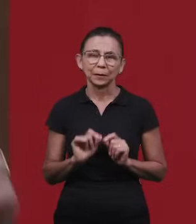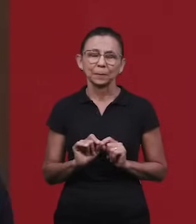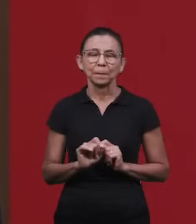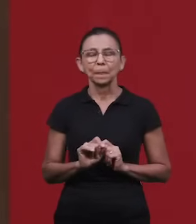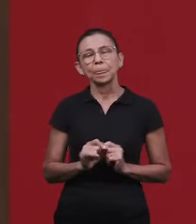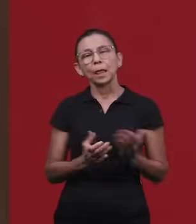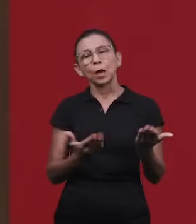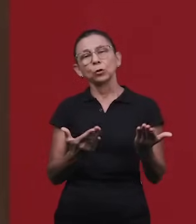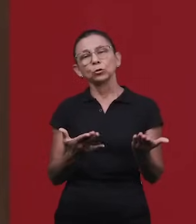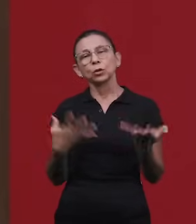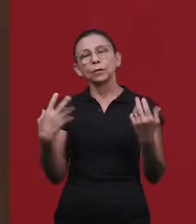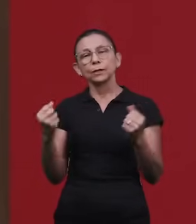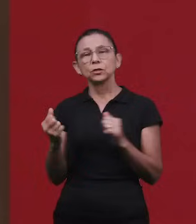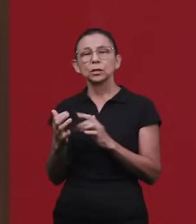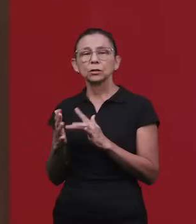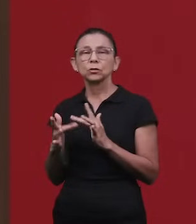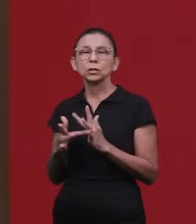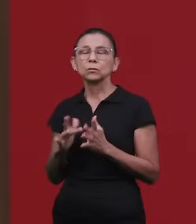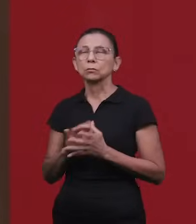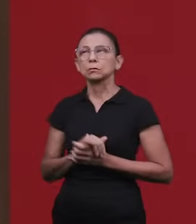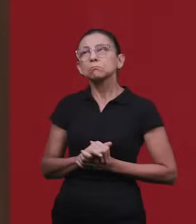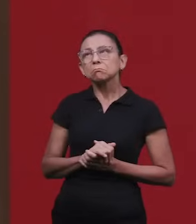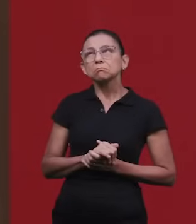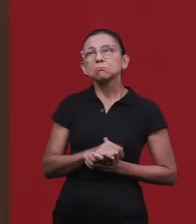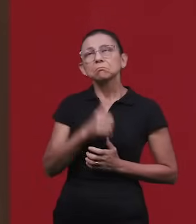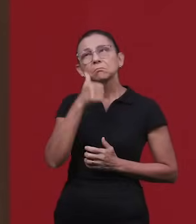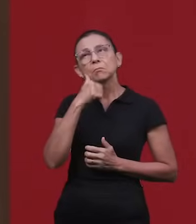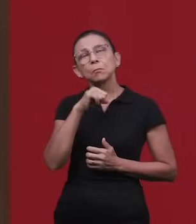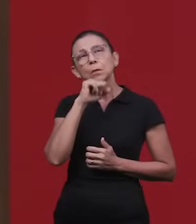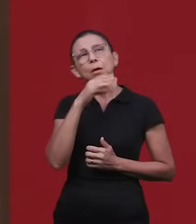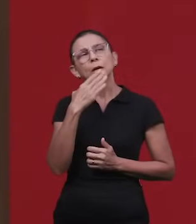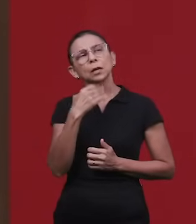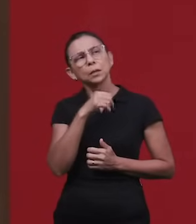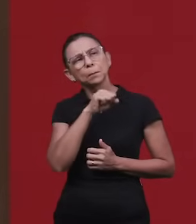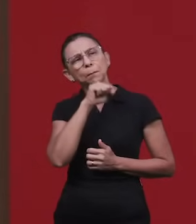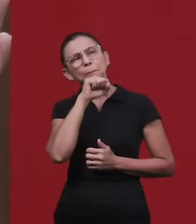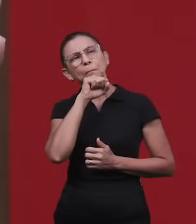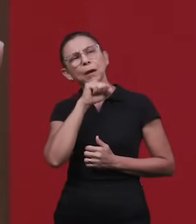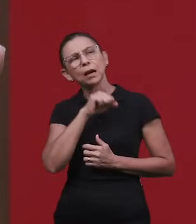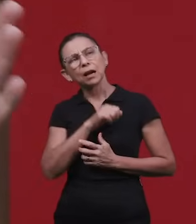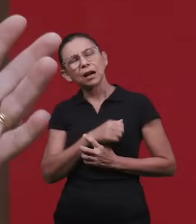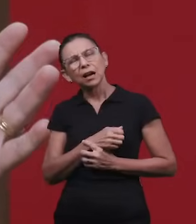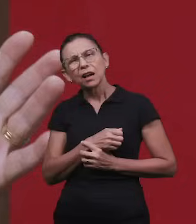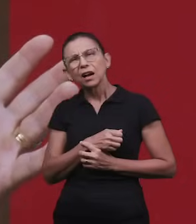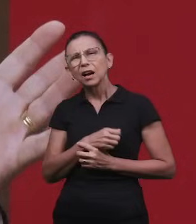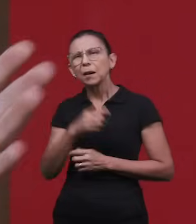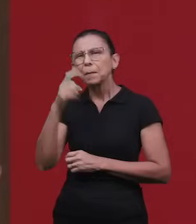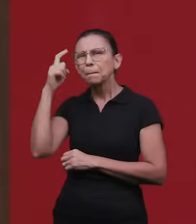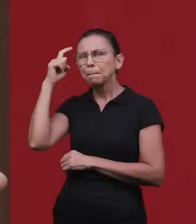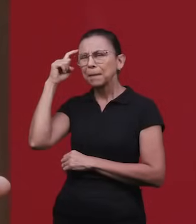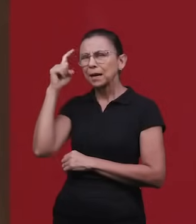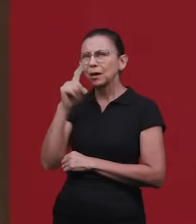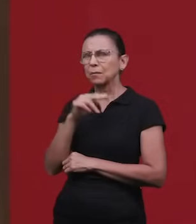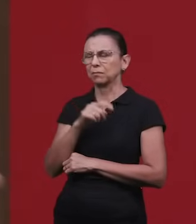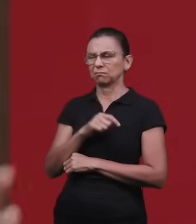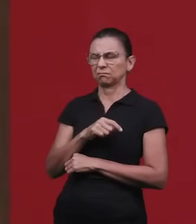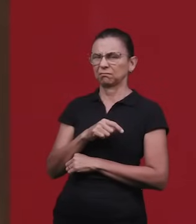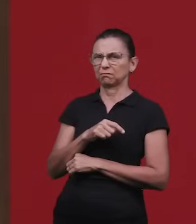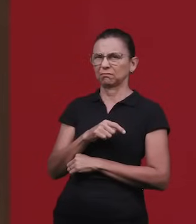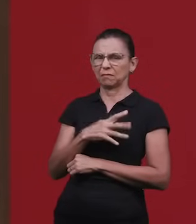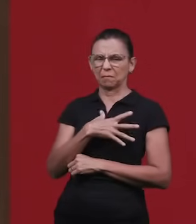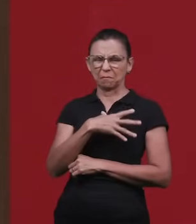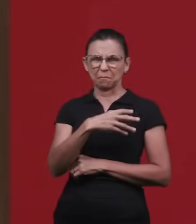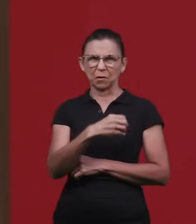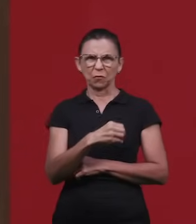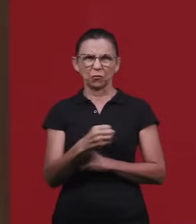Evangelho. O jovem converte. O pai conhece, a mãe conhece, os irmãos conhecem. Esse camarada aí converteu, é crente agora? Eu não